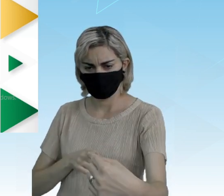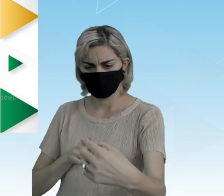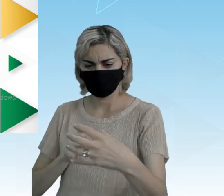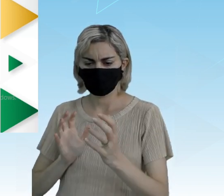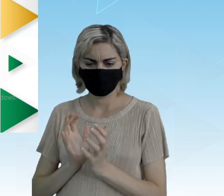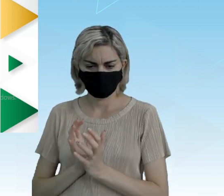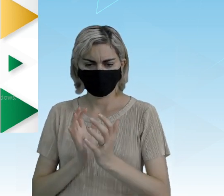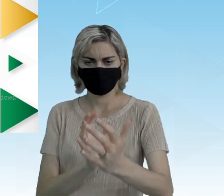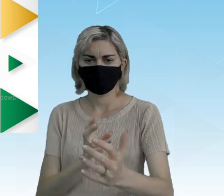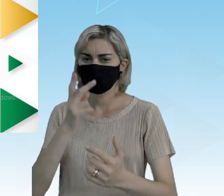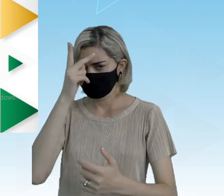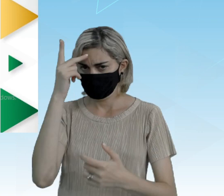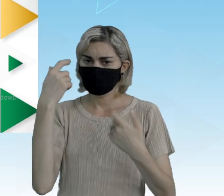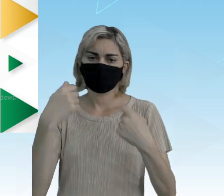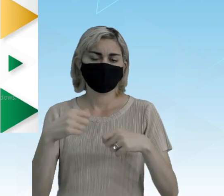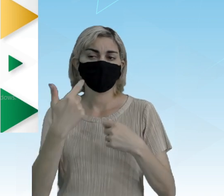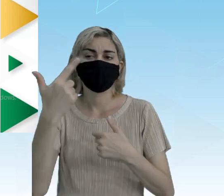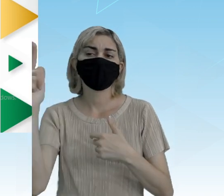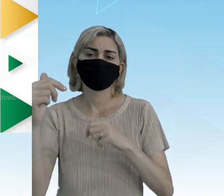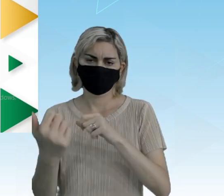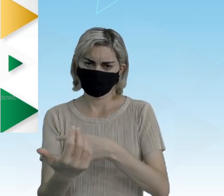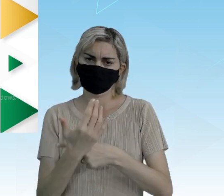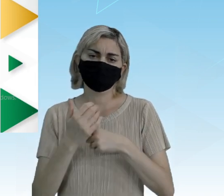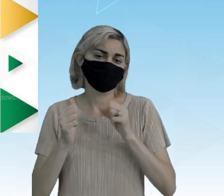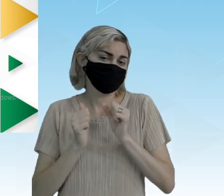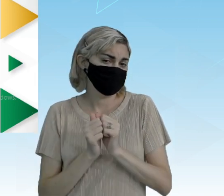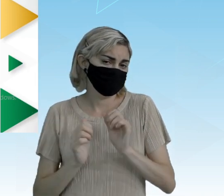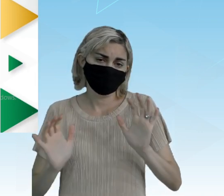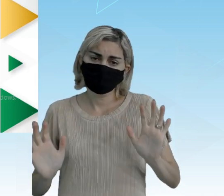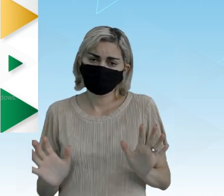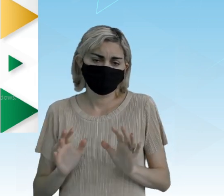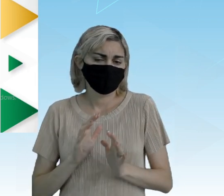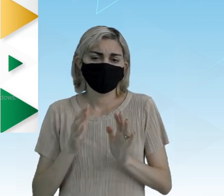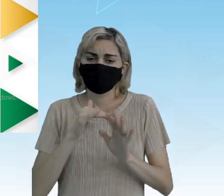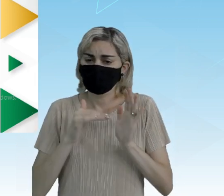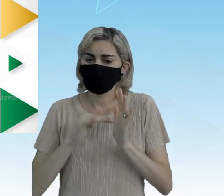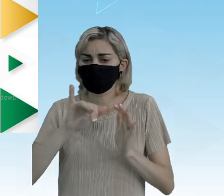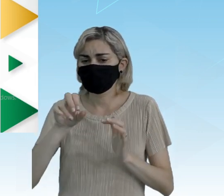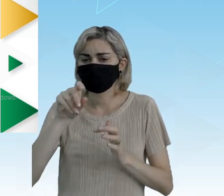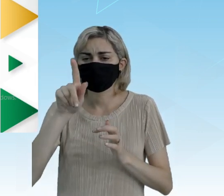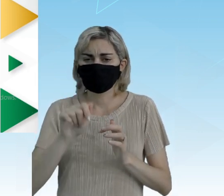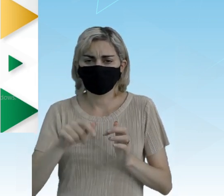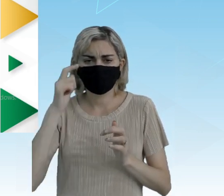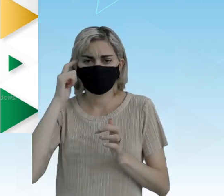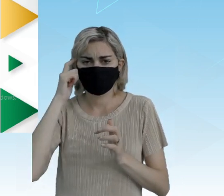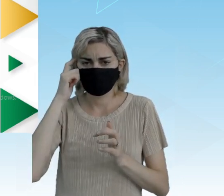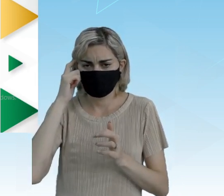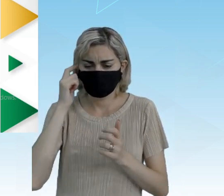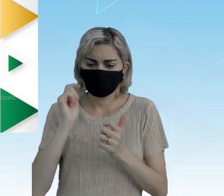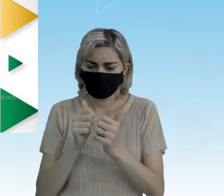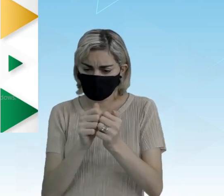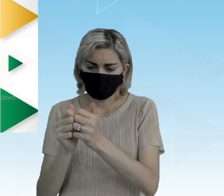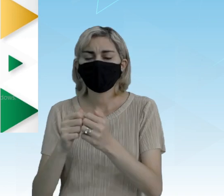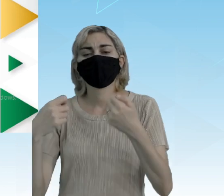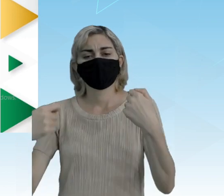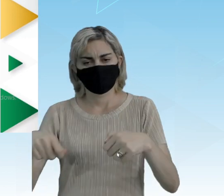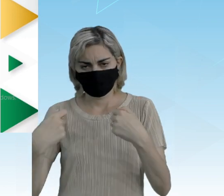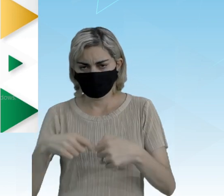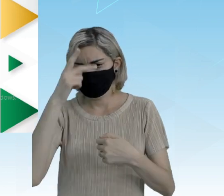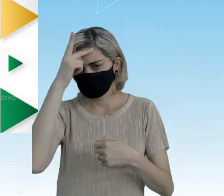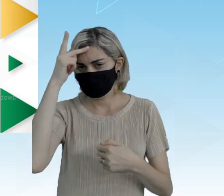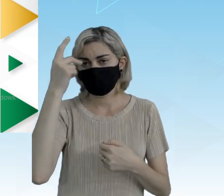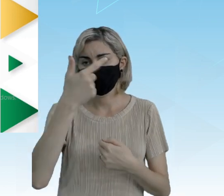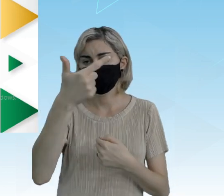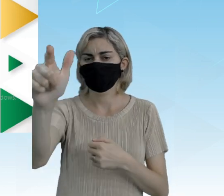Geralmente eu preciso de uma pessoa para jogar comigo. Geralmente, todo jogo, até se eu for fazer um joguinho eletrônico, eu preciso